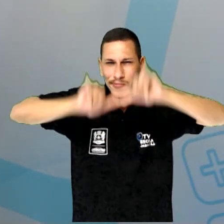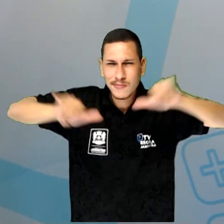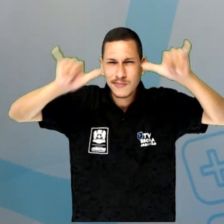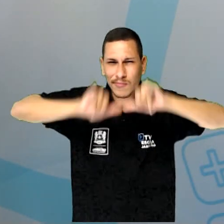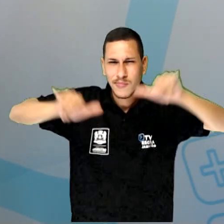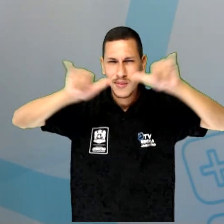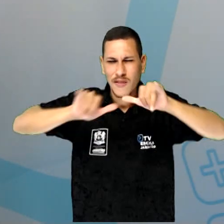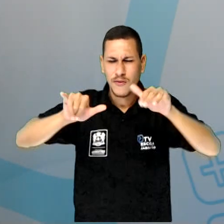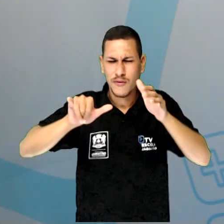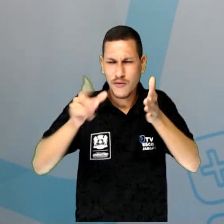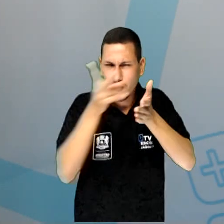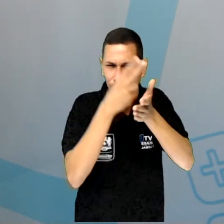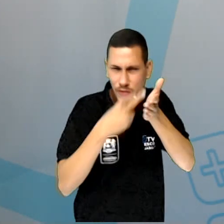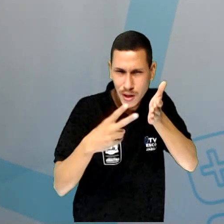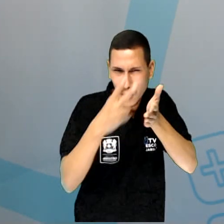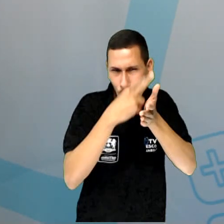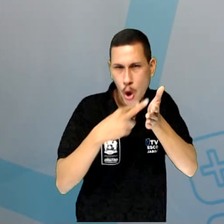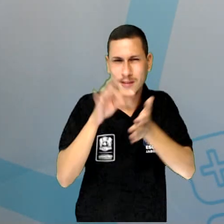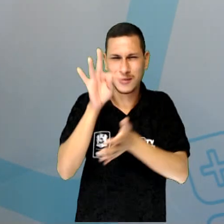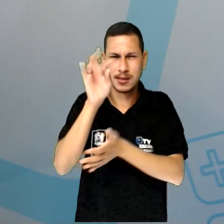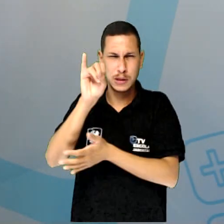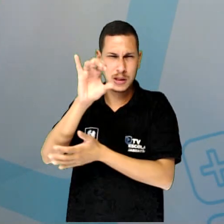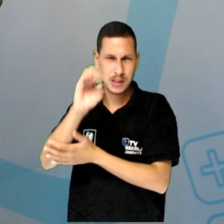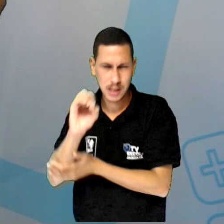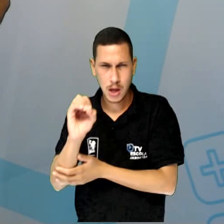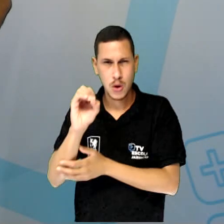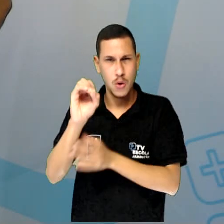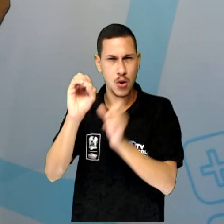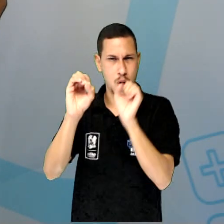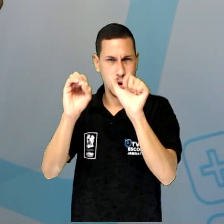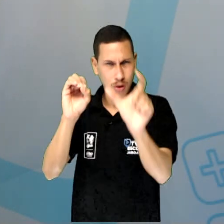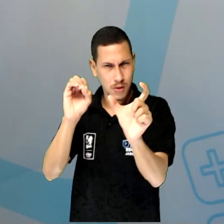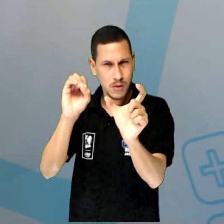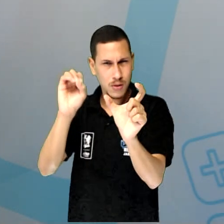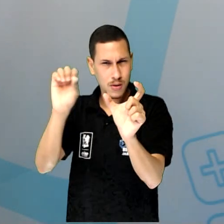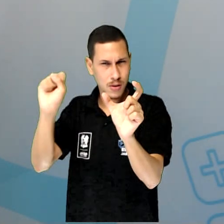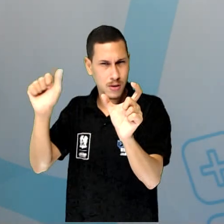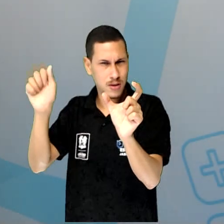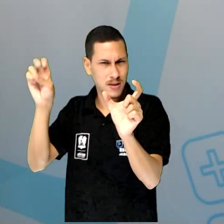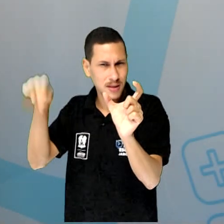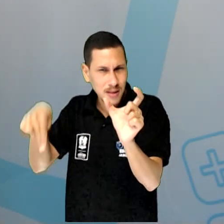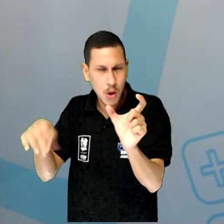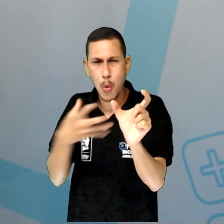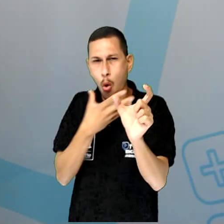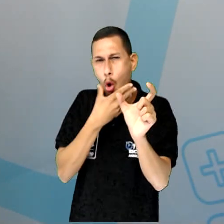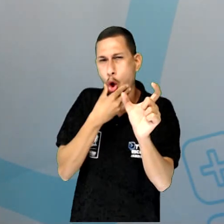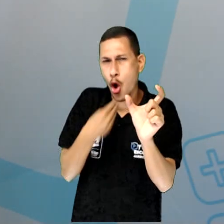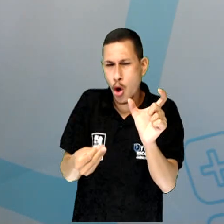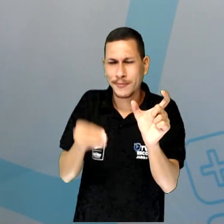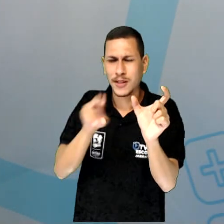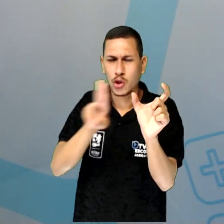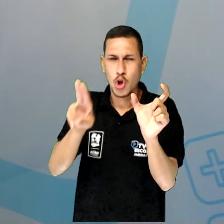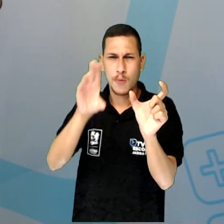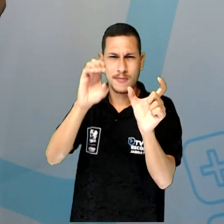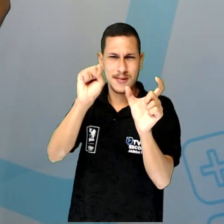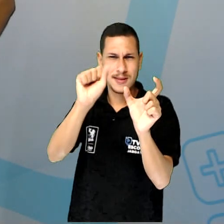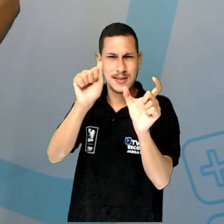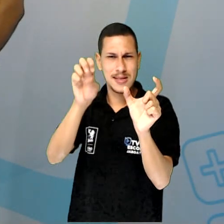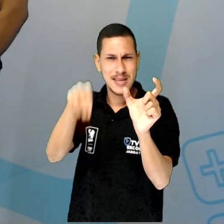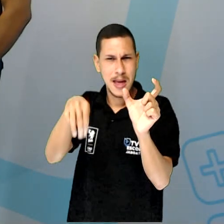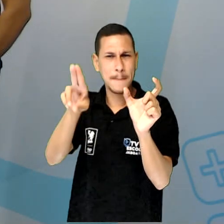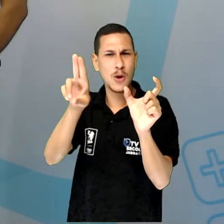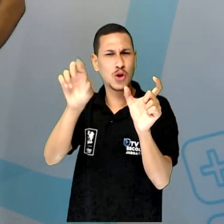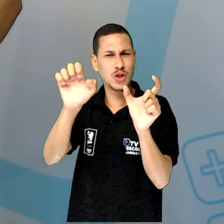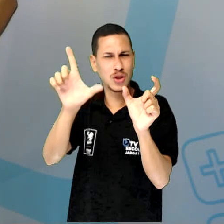dessa figura, o Tio Sam. Ele, na verdade, era um açougueiro norte-americano chamado Samuel Wilson, que viveu entre